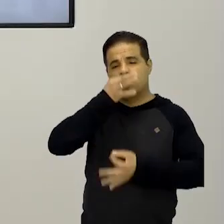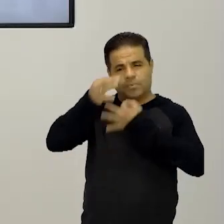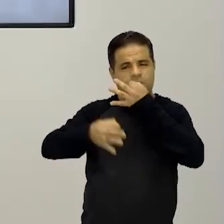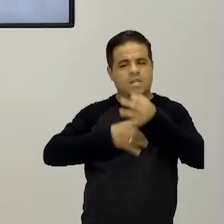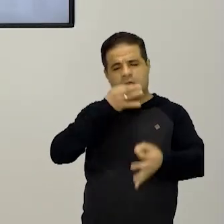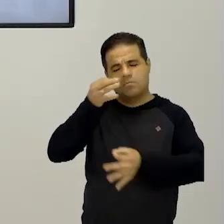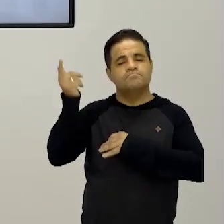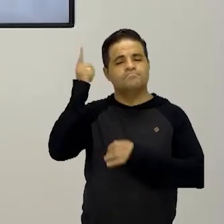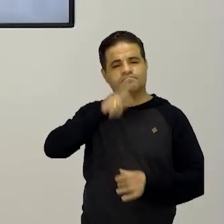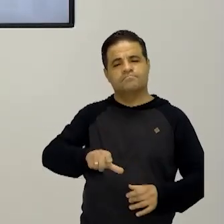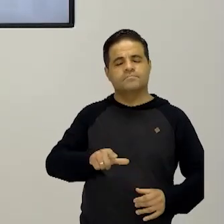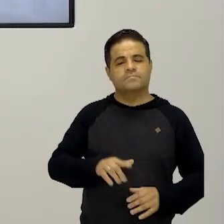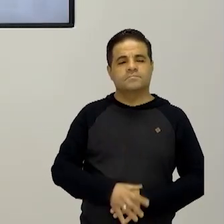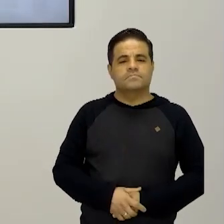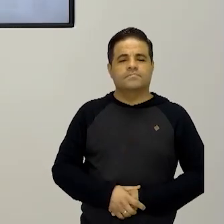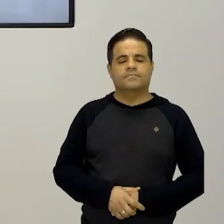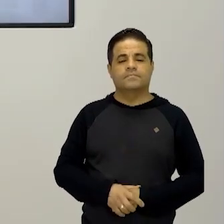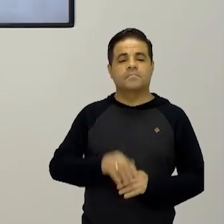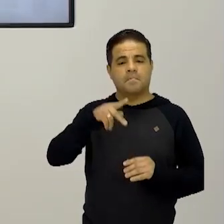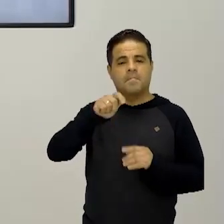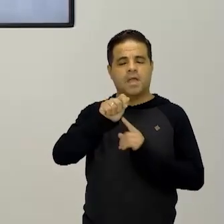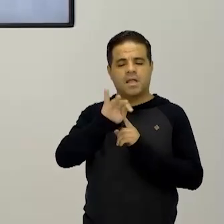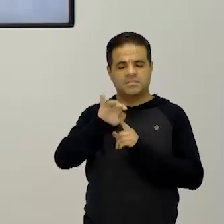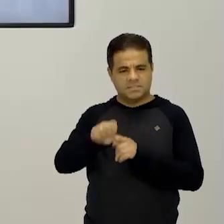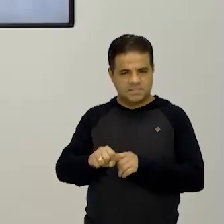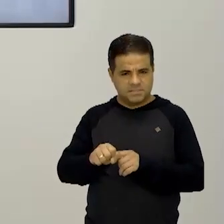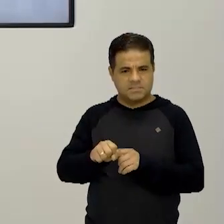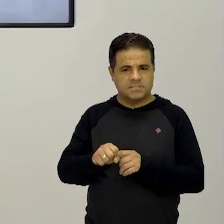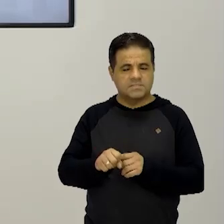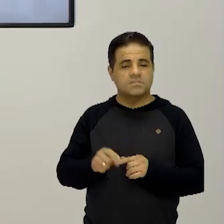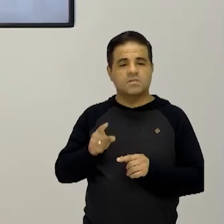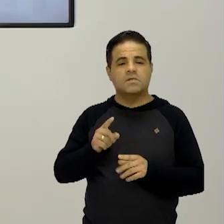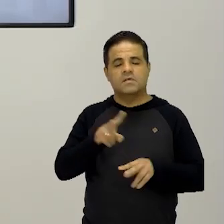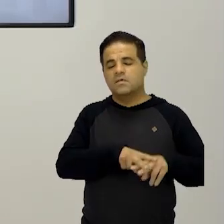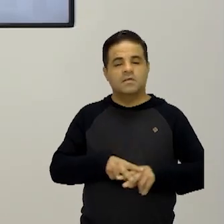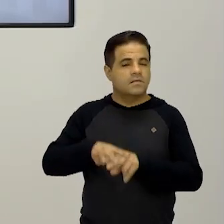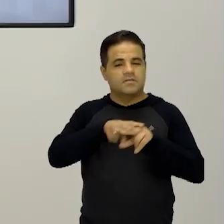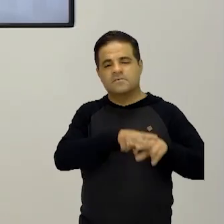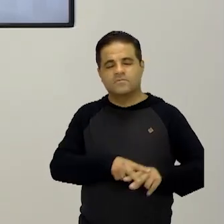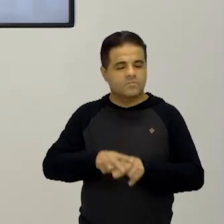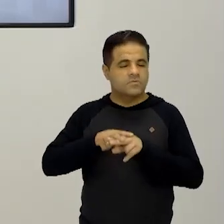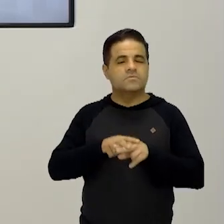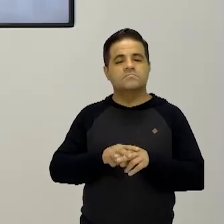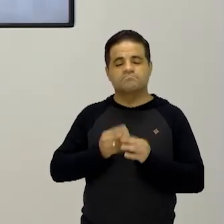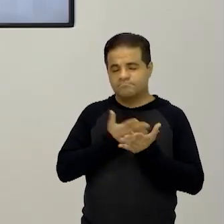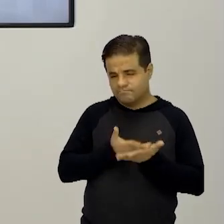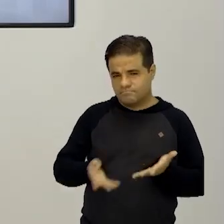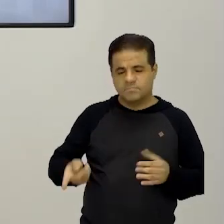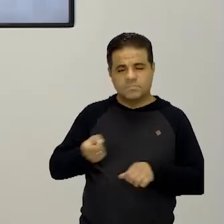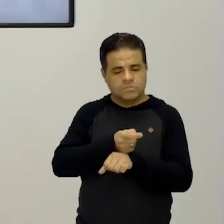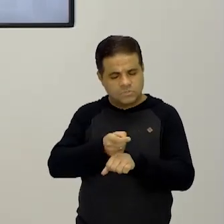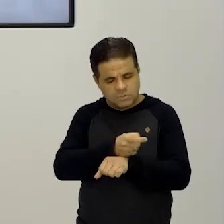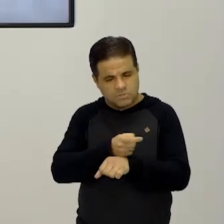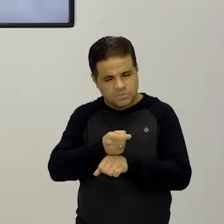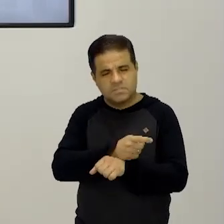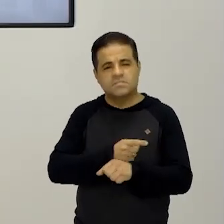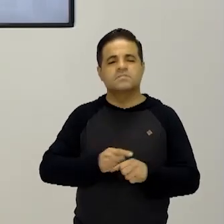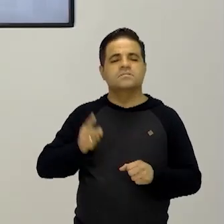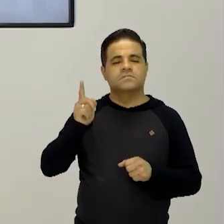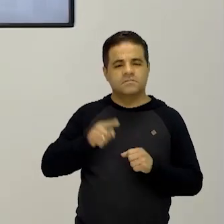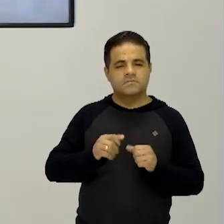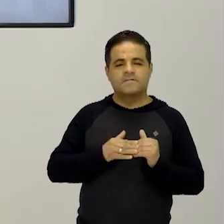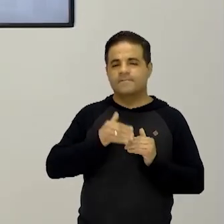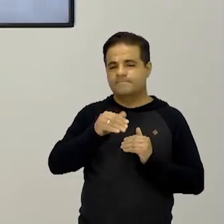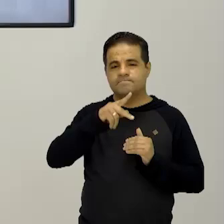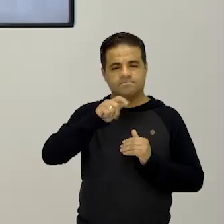opiniões. Best pasta, e aqui, lembrando, a gente está fazendo uma revisão aí do grau do adjetivo lá, o superlativo, né? The